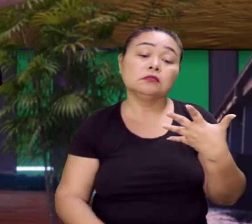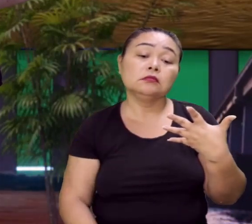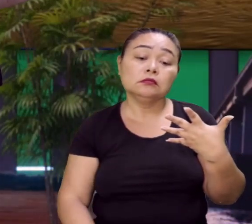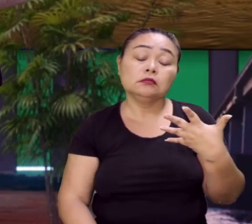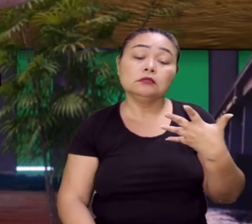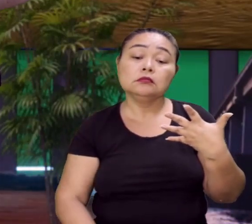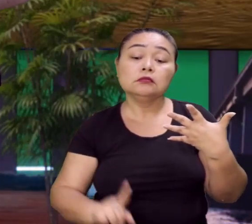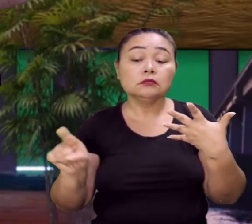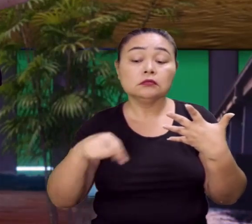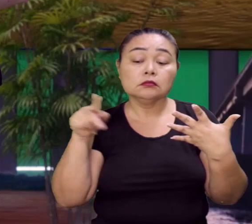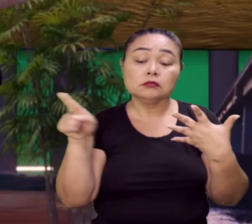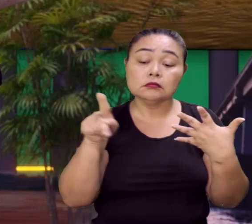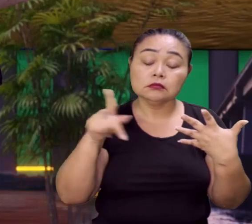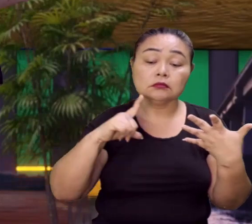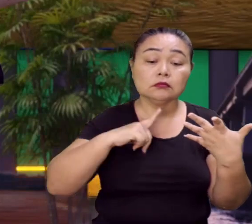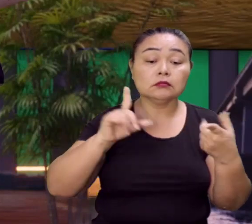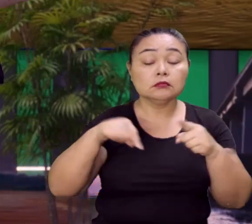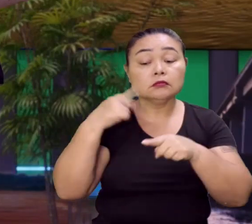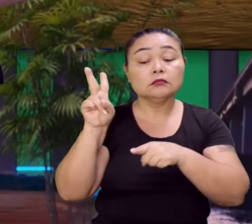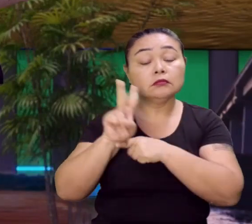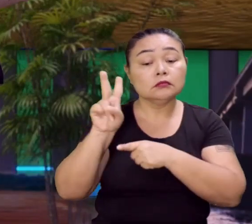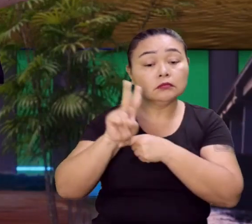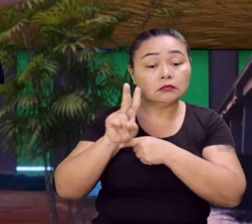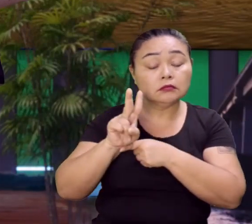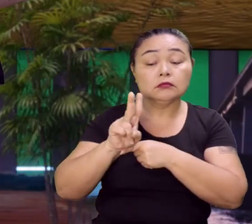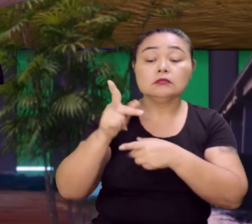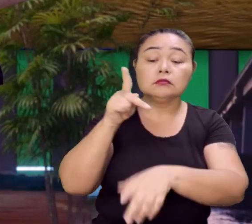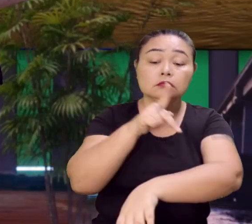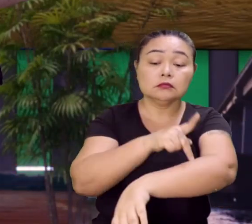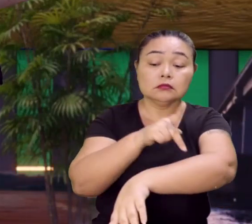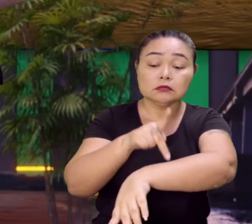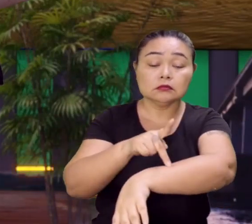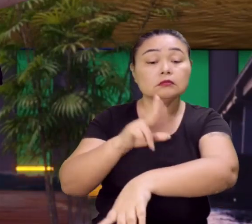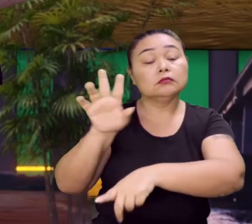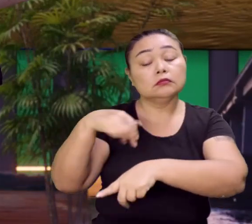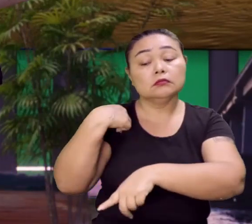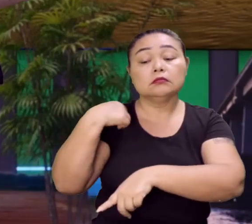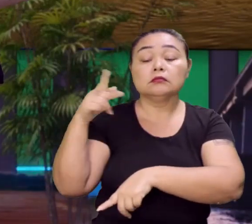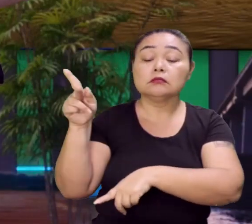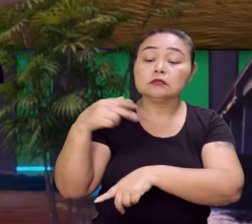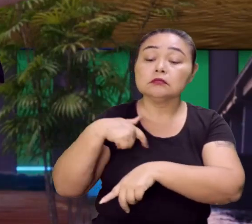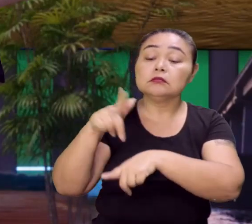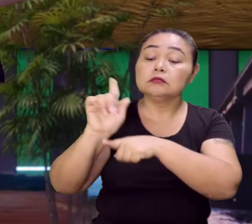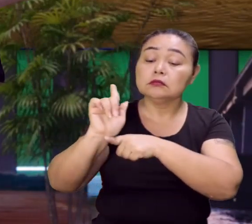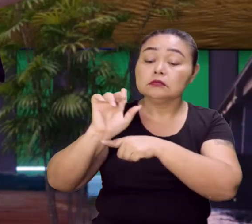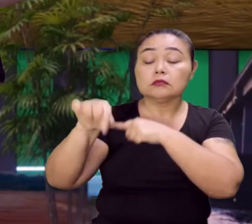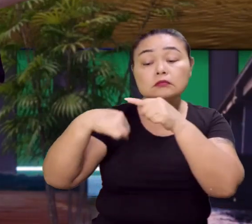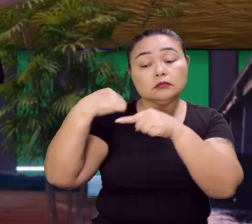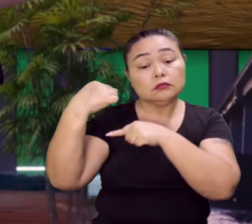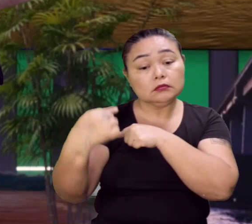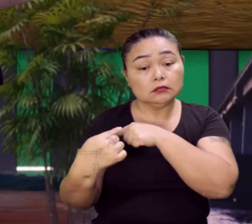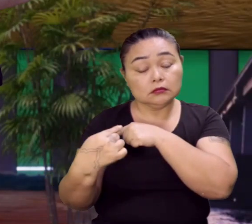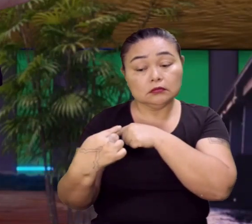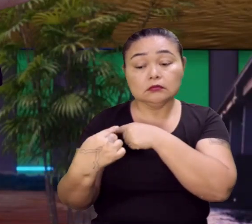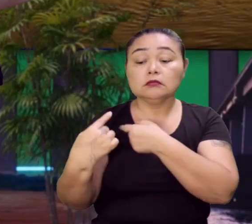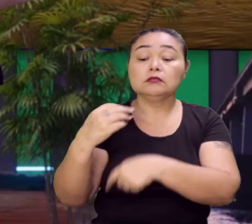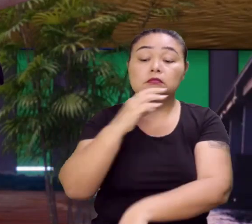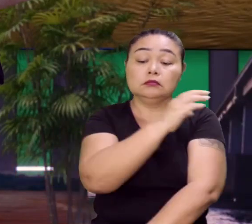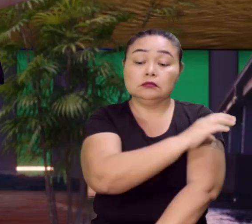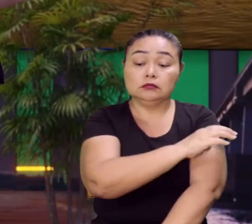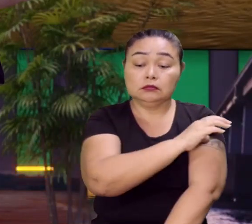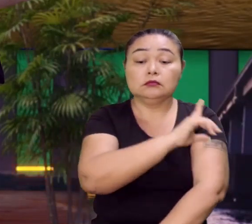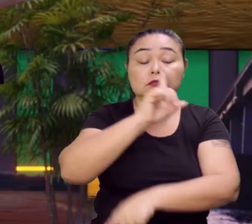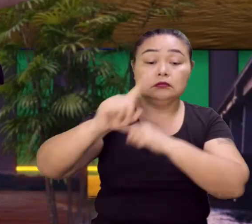Por bem. exemplo, somos professores, nós temos a nossa supervisora pedagógica, temos a nossa gerente, depois temos a nossa